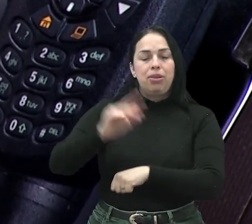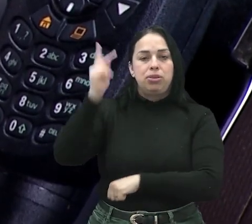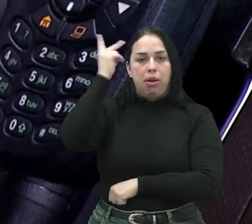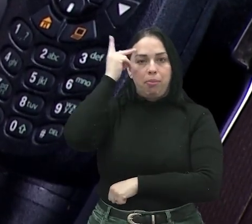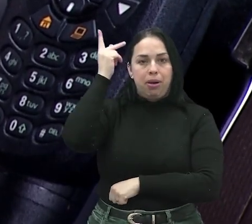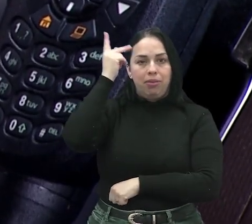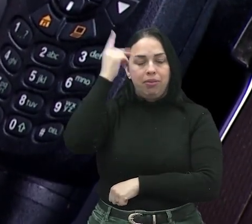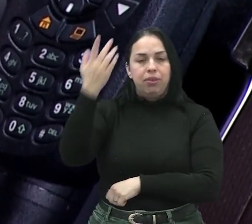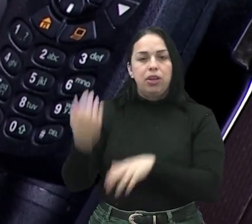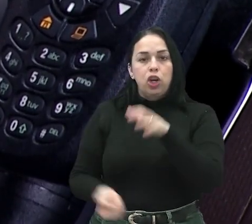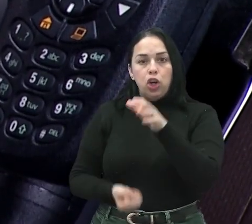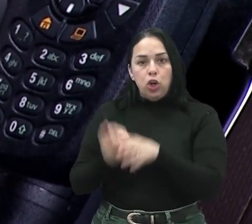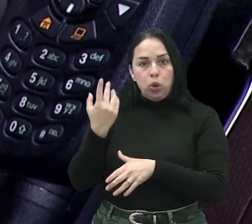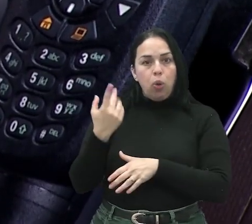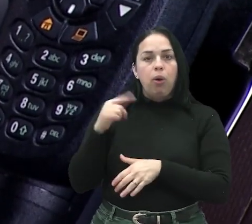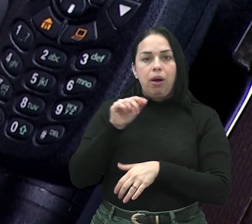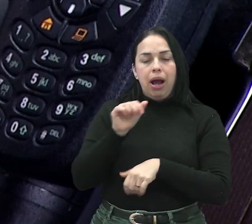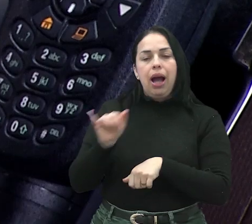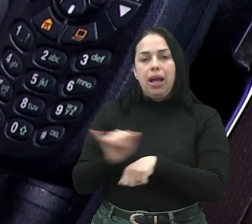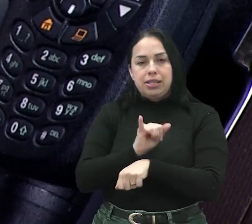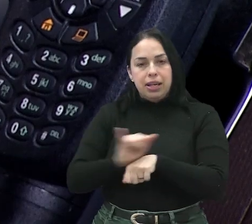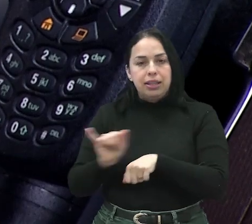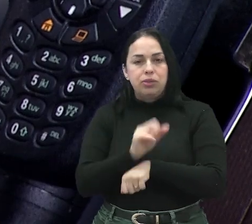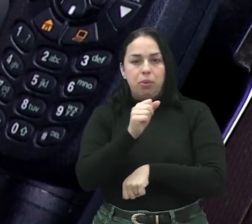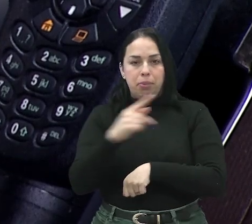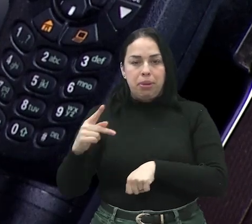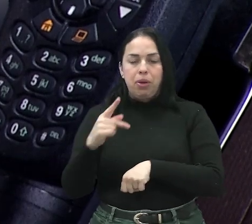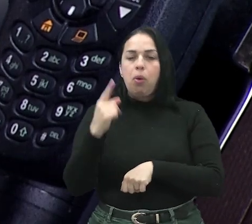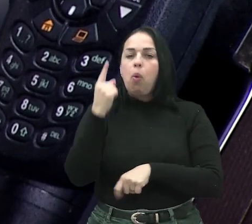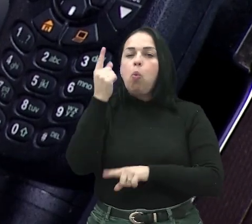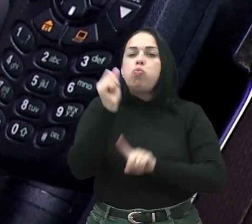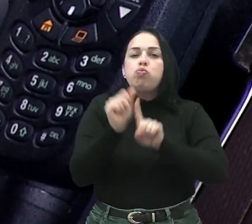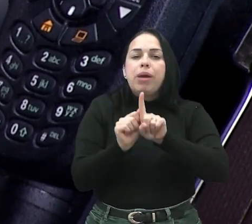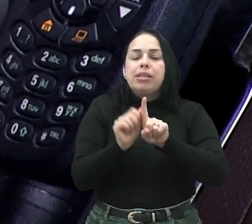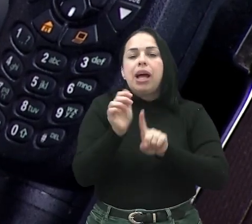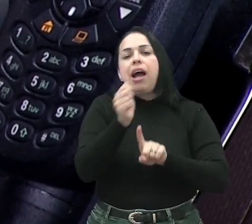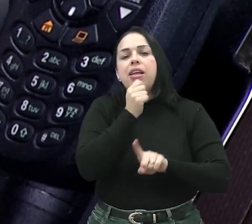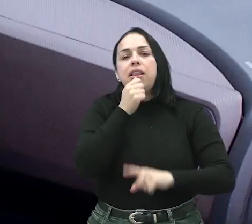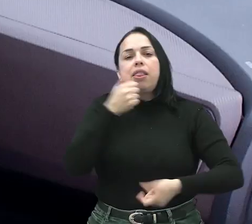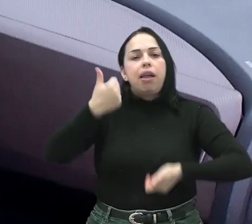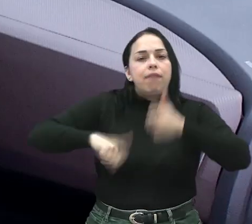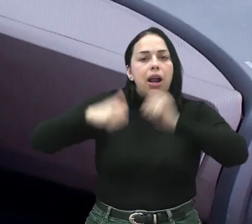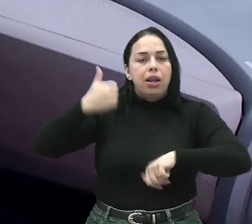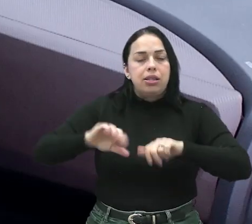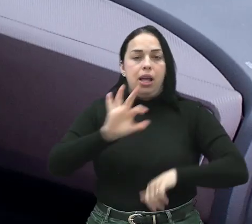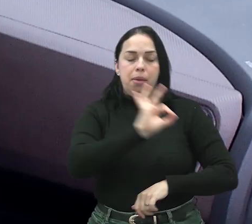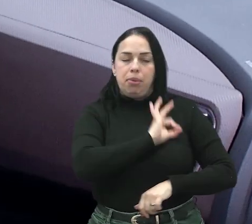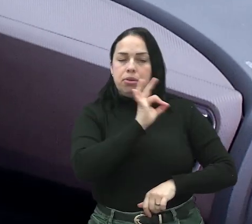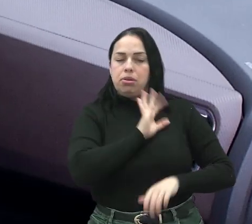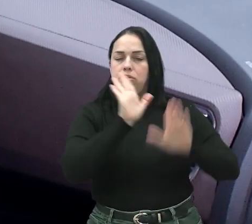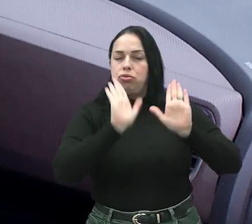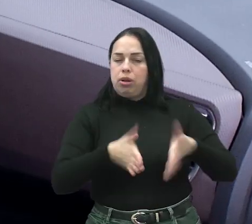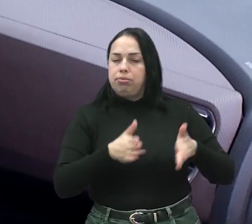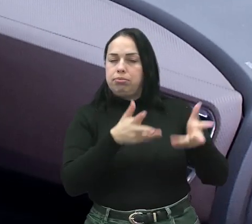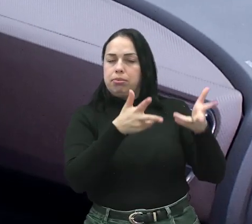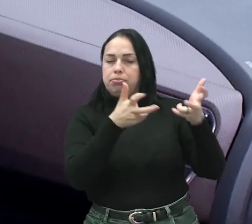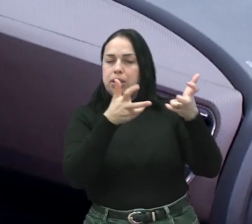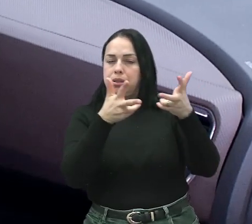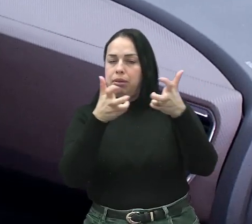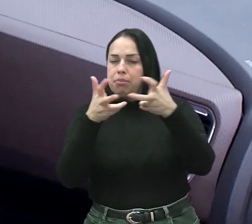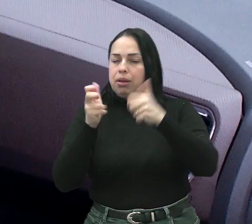remoto foi implantado há pouco mais de um mês. De lá para cá, ainda em caráter inicial, a polícia já percebeu